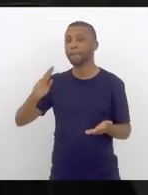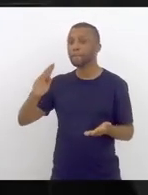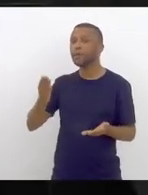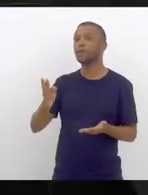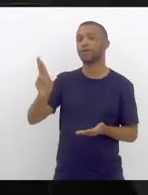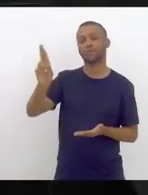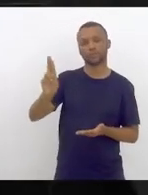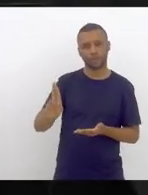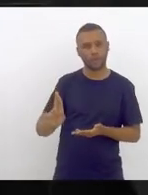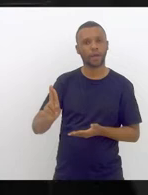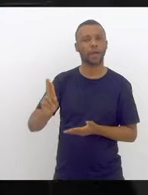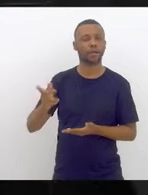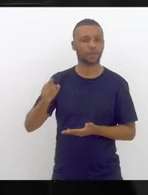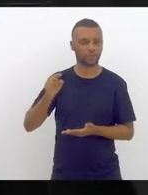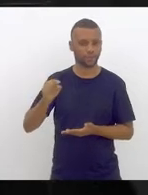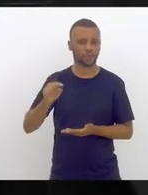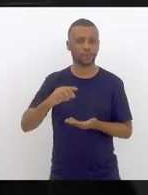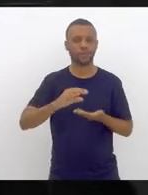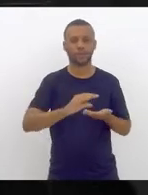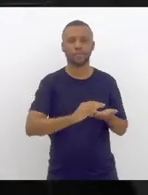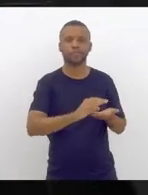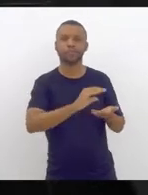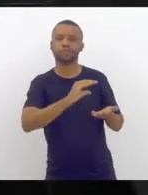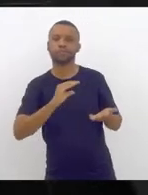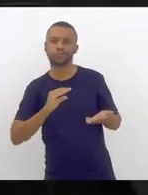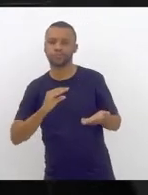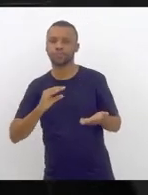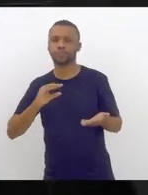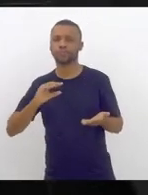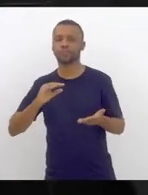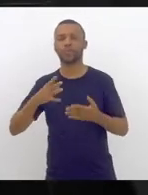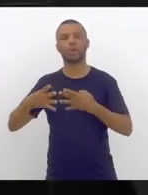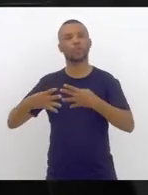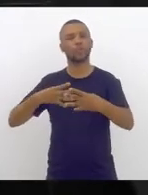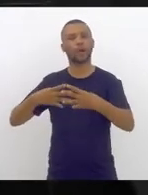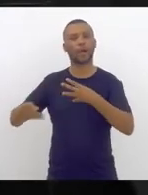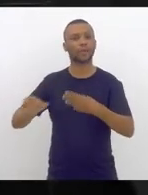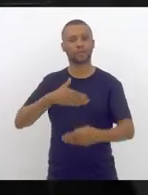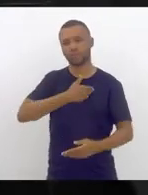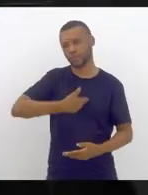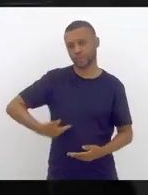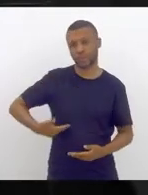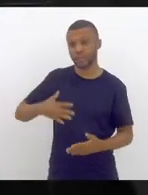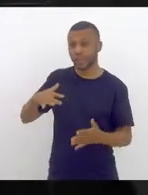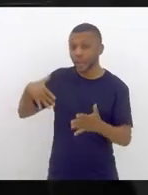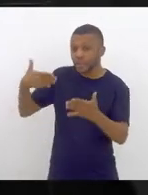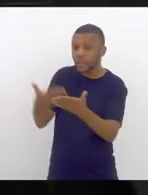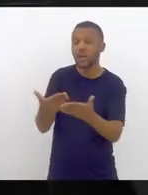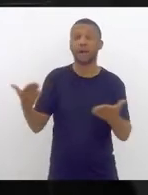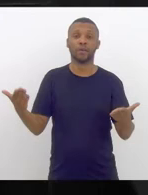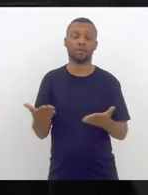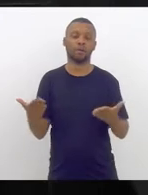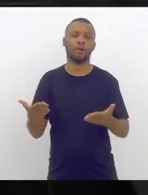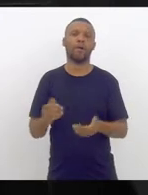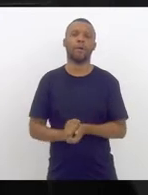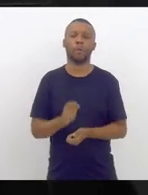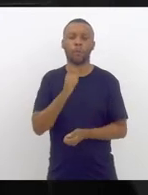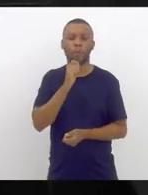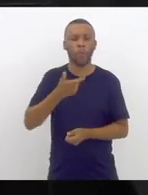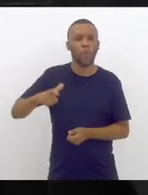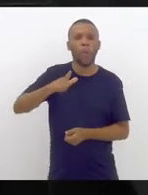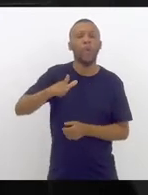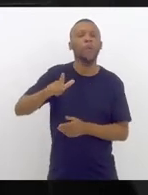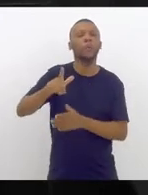reais que foram embolsados no caixa do estado e sem que até agora o Luiz Paulo haja qualquer